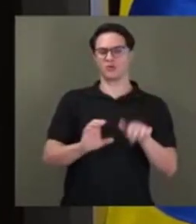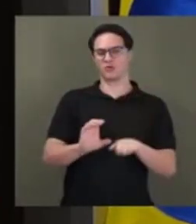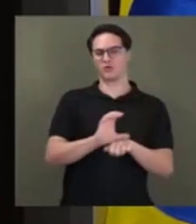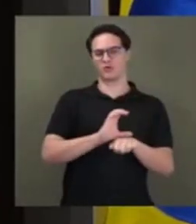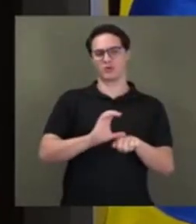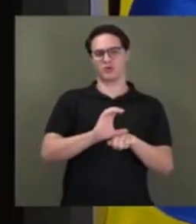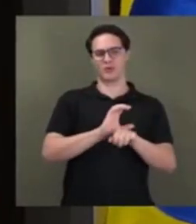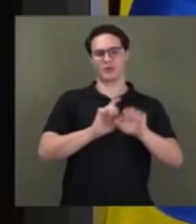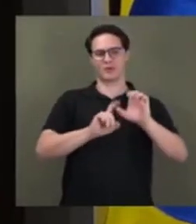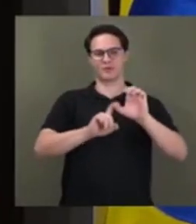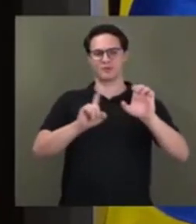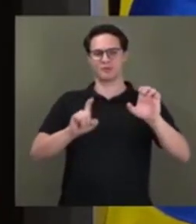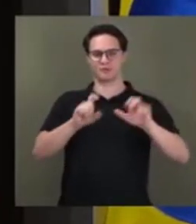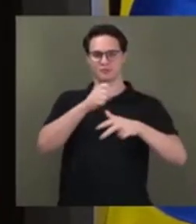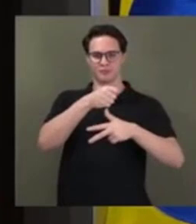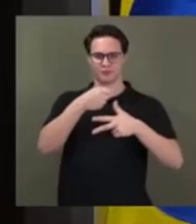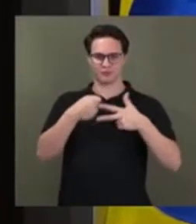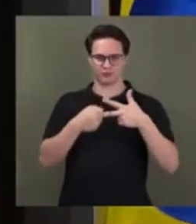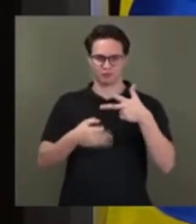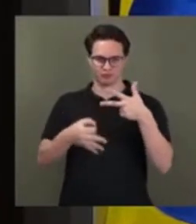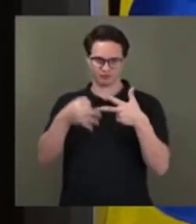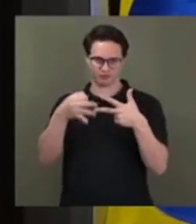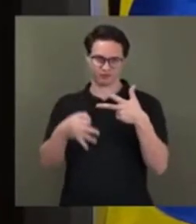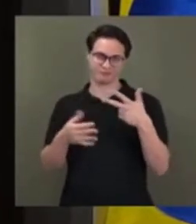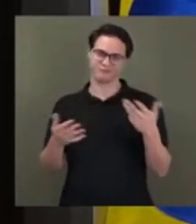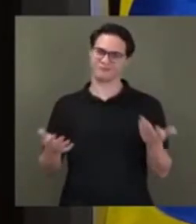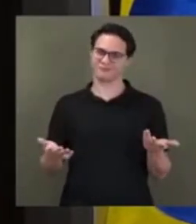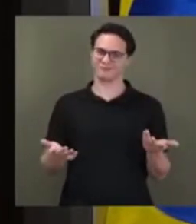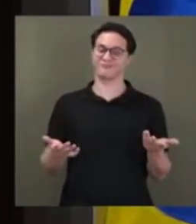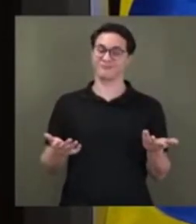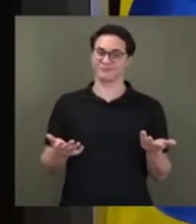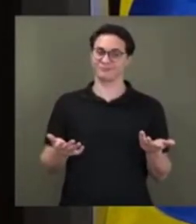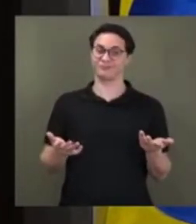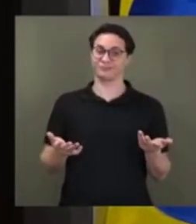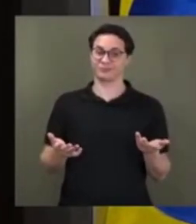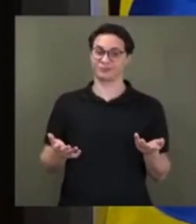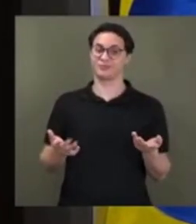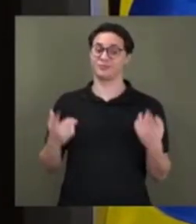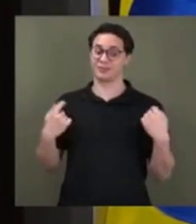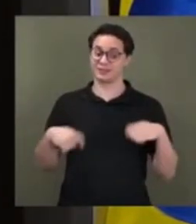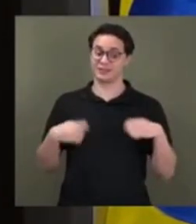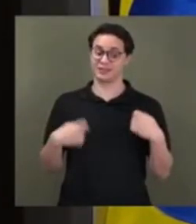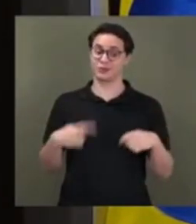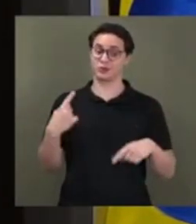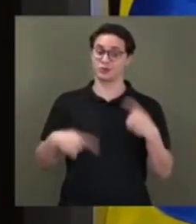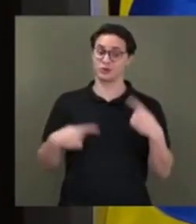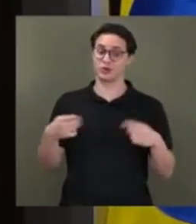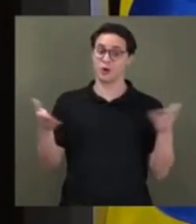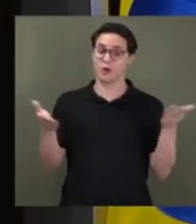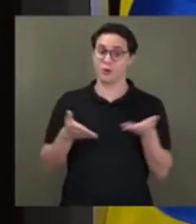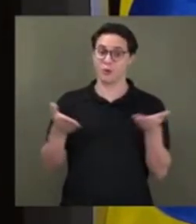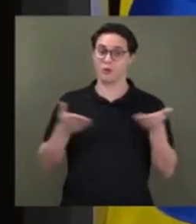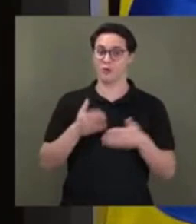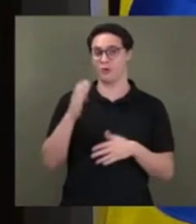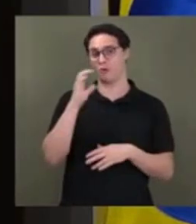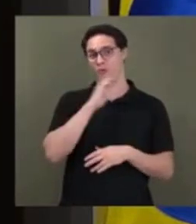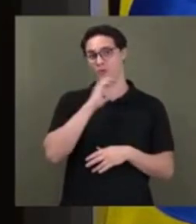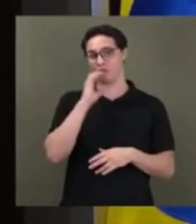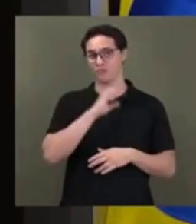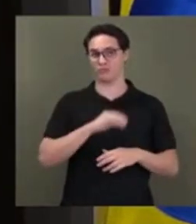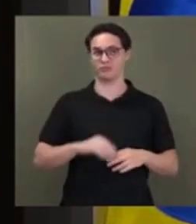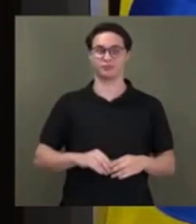da independência da magistratura ou mesmo a imprescindível dignidade das classes ou das